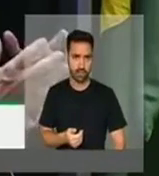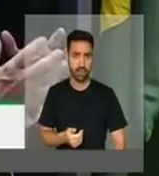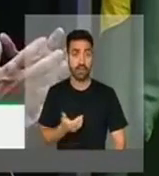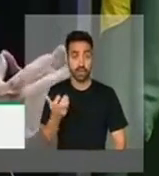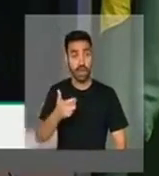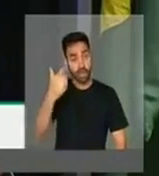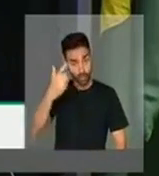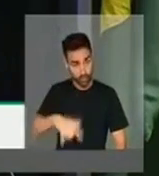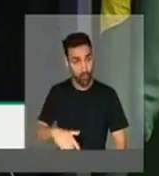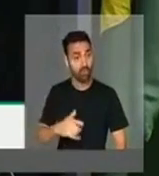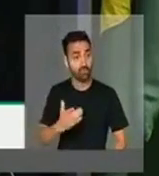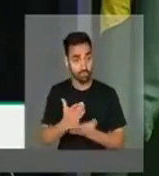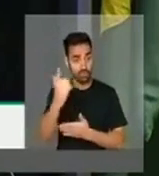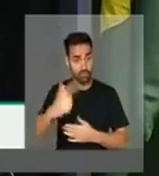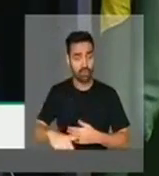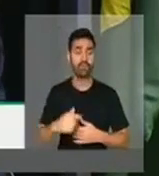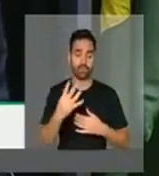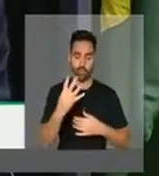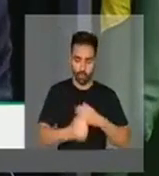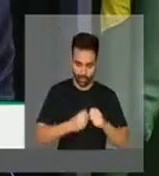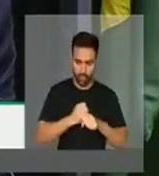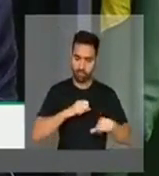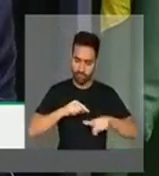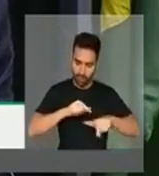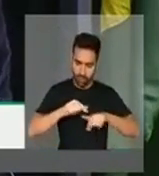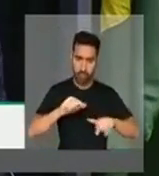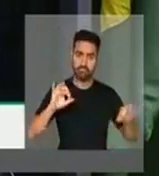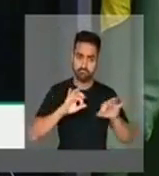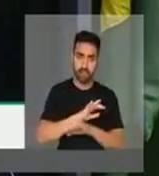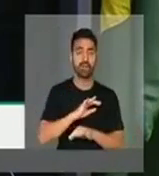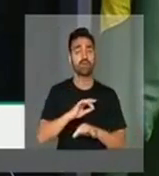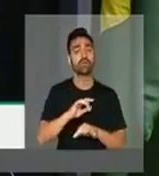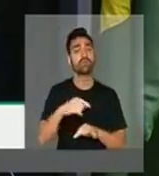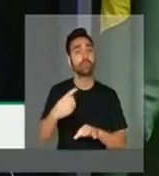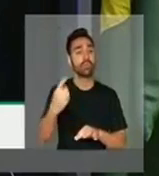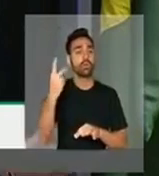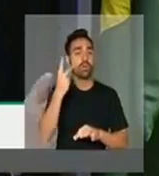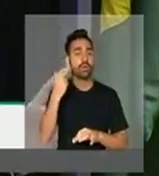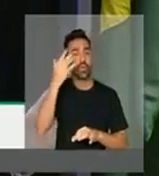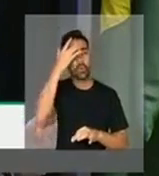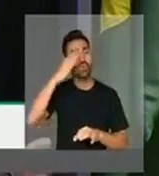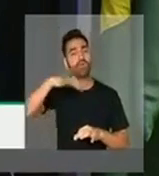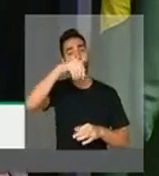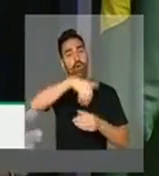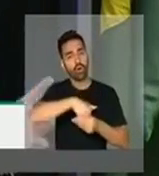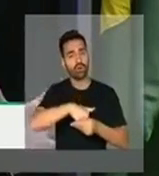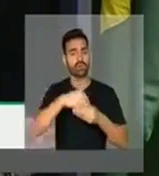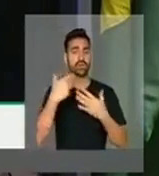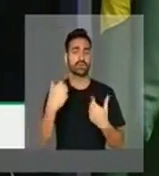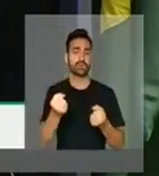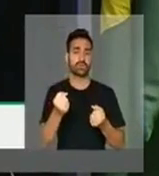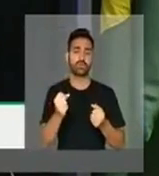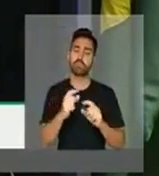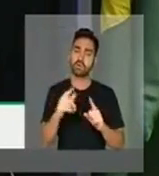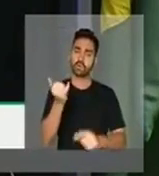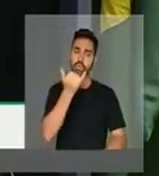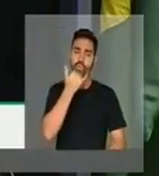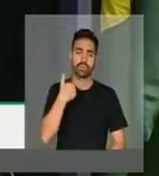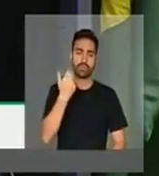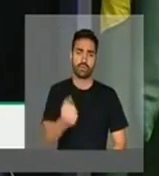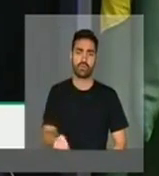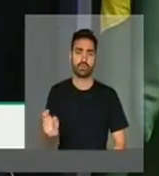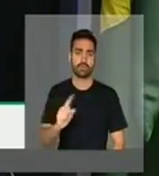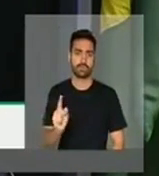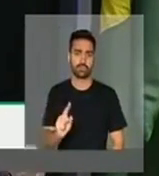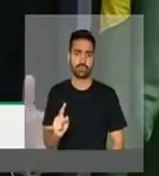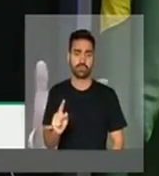faça 4 anos de entrega, de identidade, e o voto vai vir naturalmente. Mas eu não posso aceitar fazer